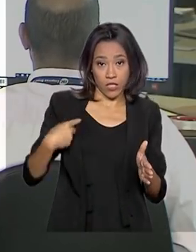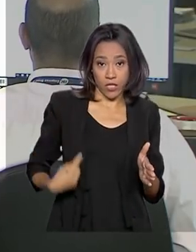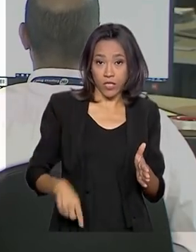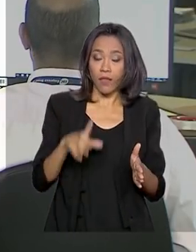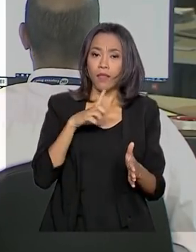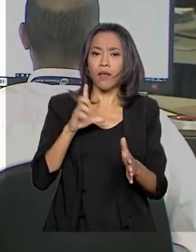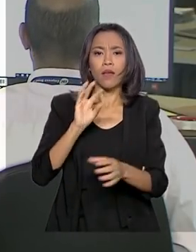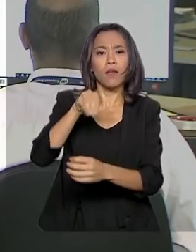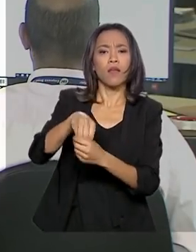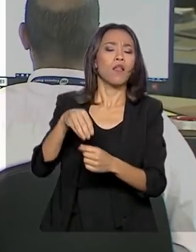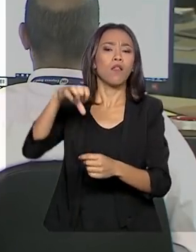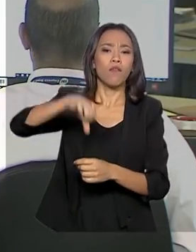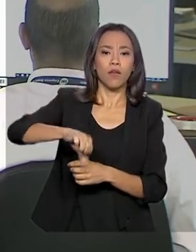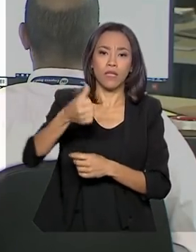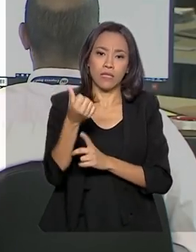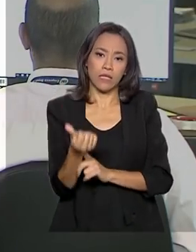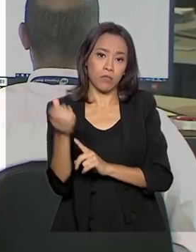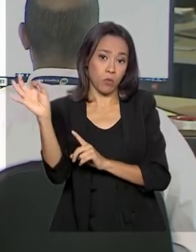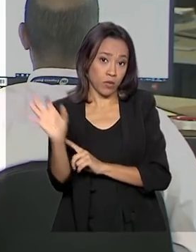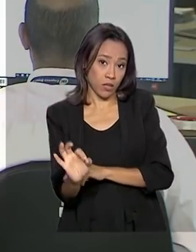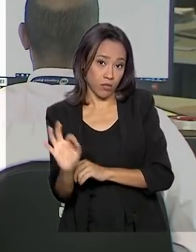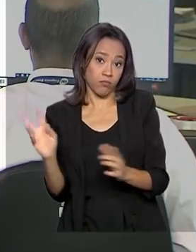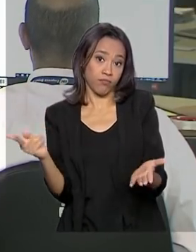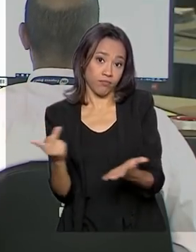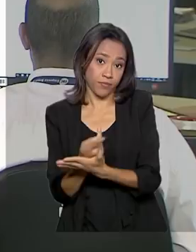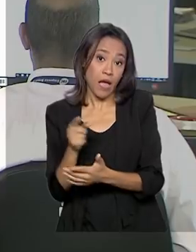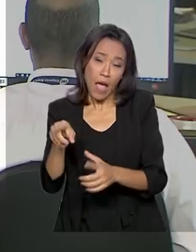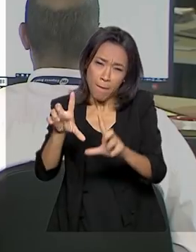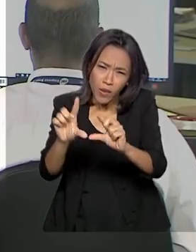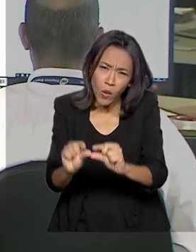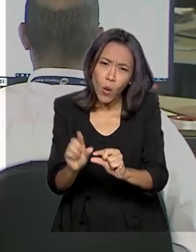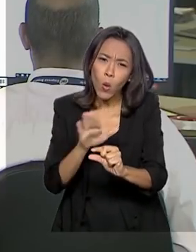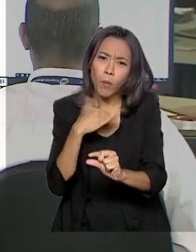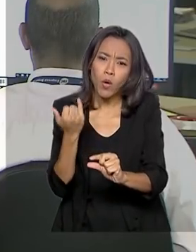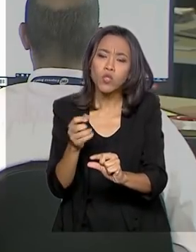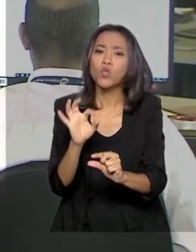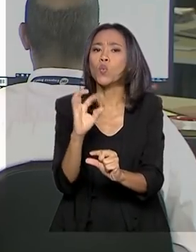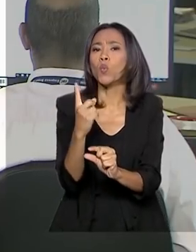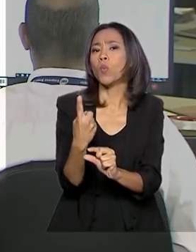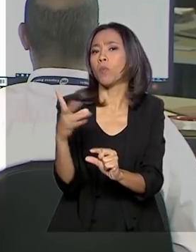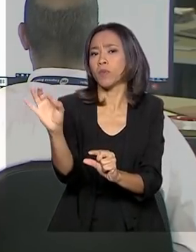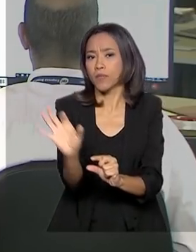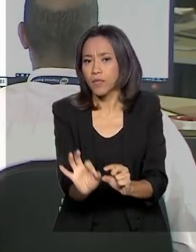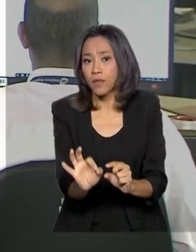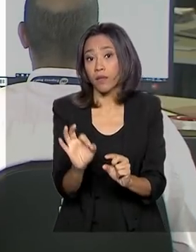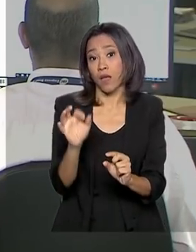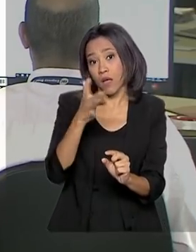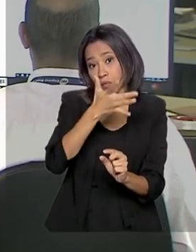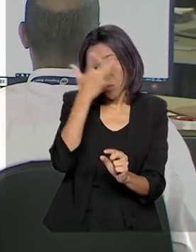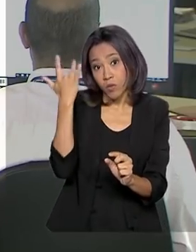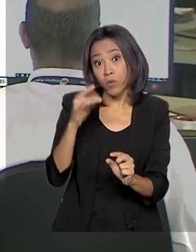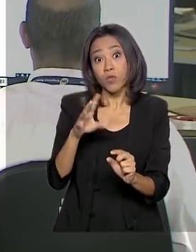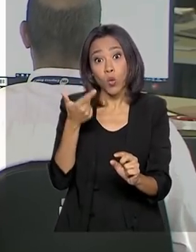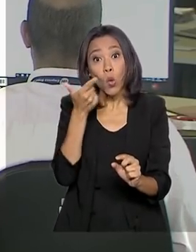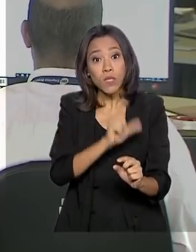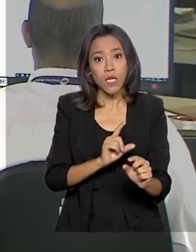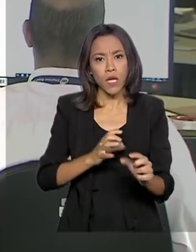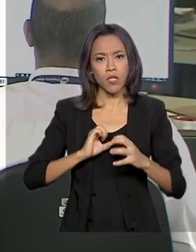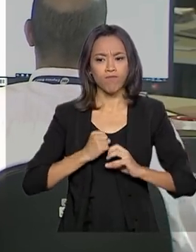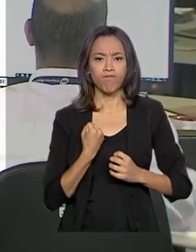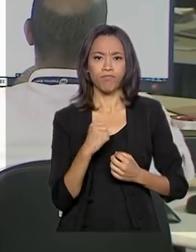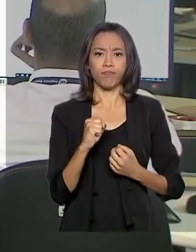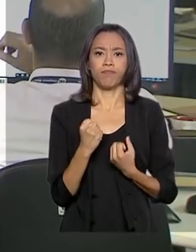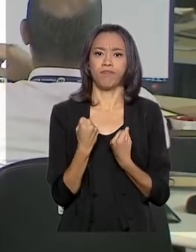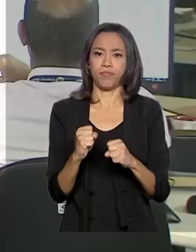96% dos casos, a taxa é ainda menor, 1%, já que as pessoas começam a desenvolver anticorpos contra a doença.